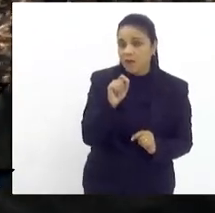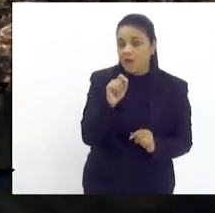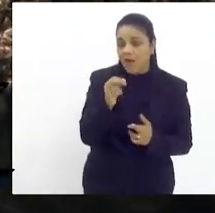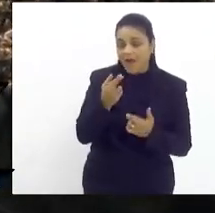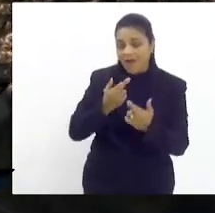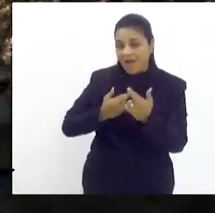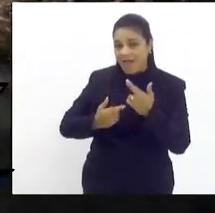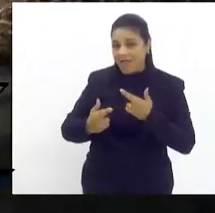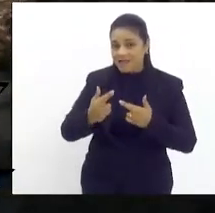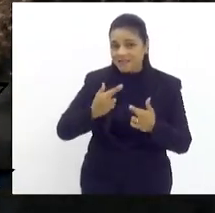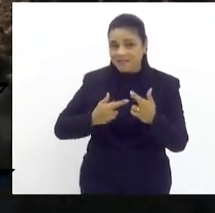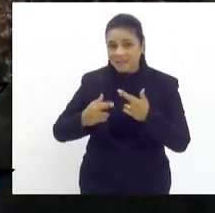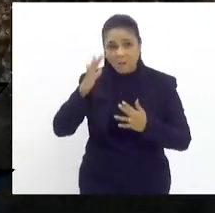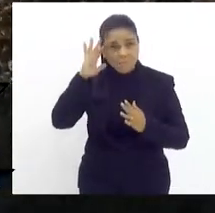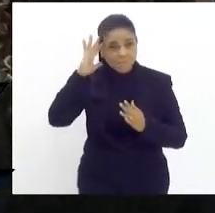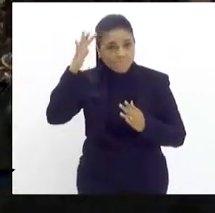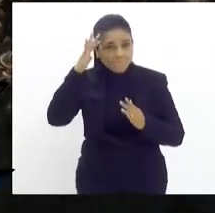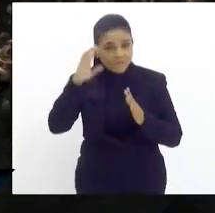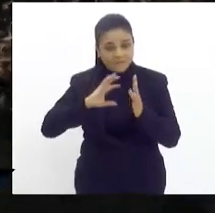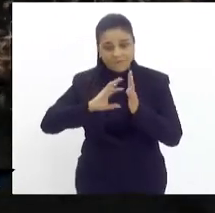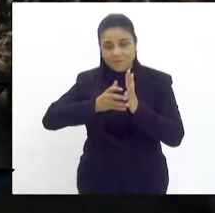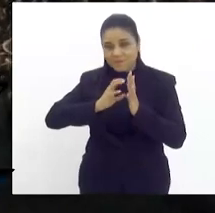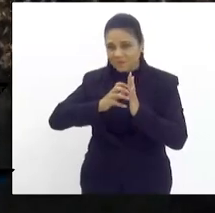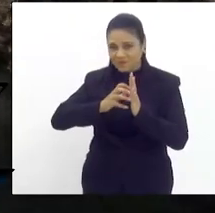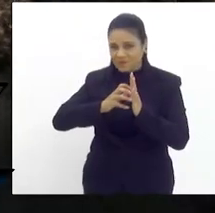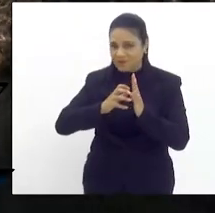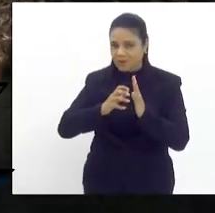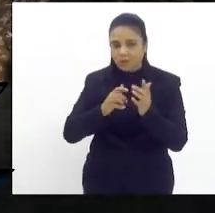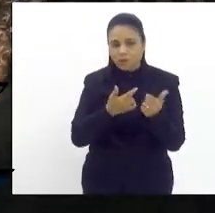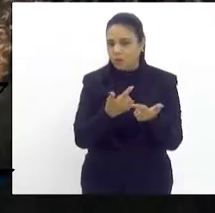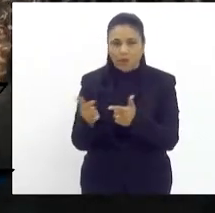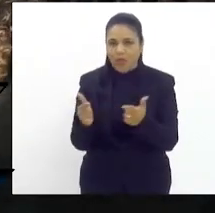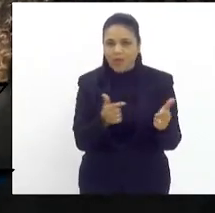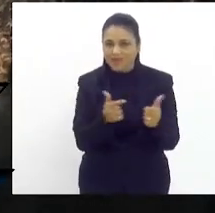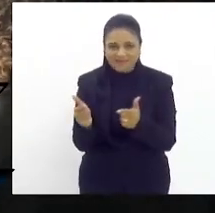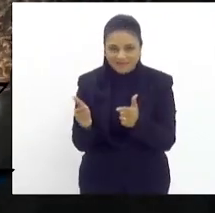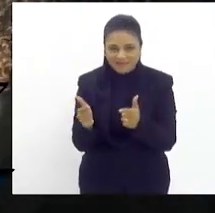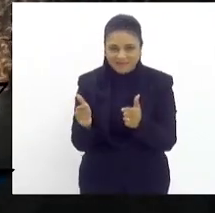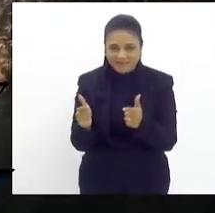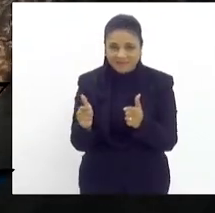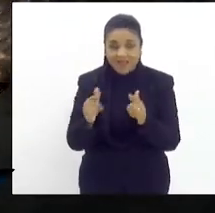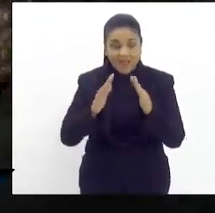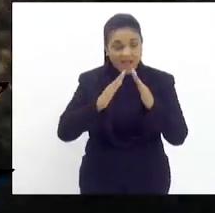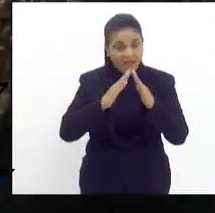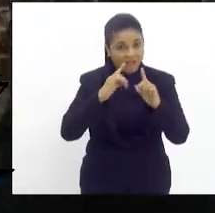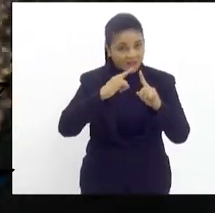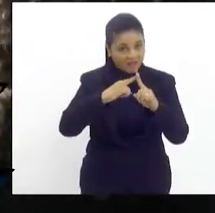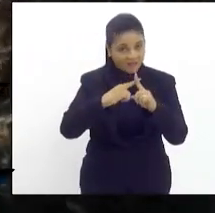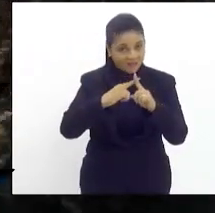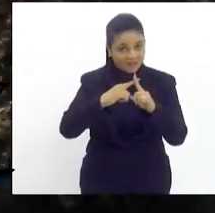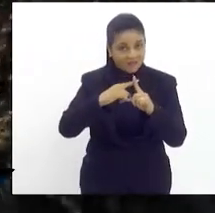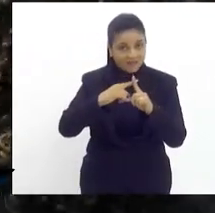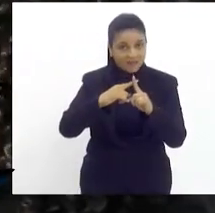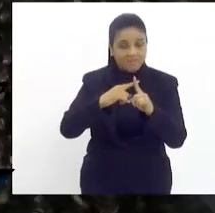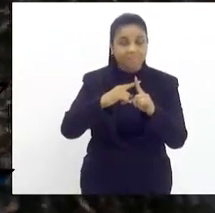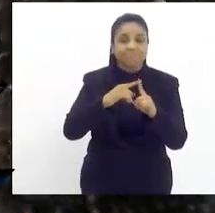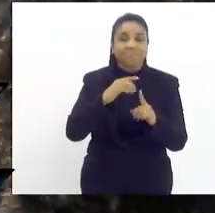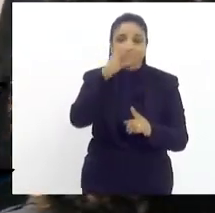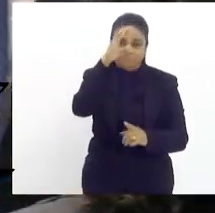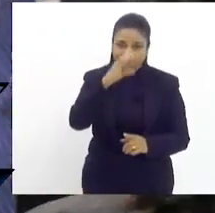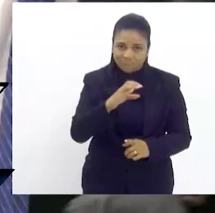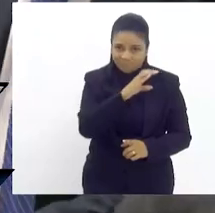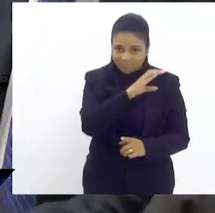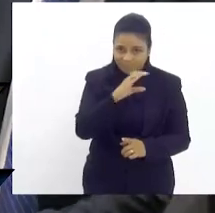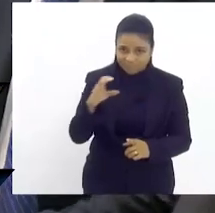ideológica partidária da igreja isto não existe a igreja ela é Una Santa Católica Apostólica